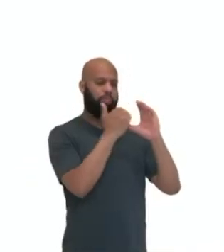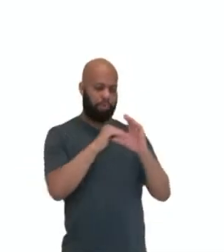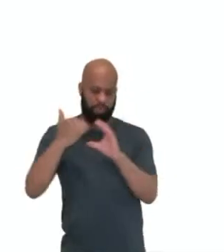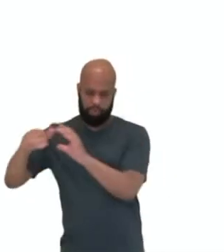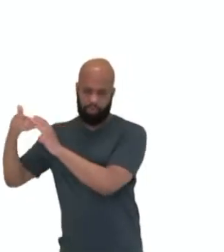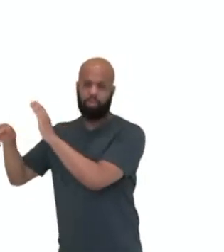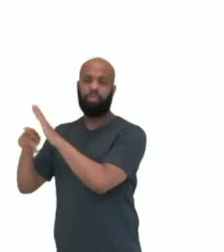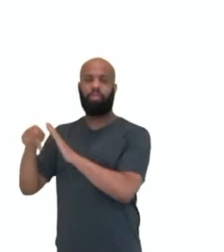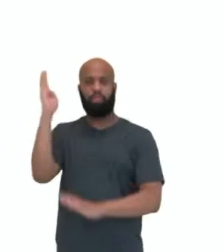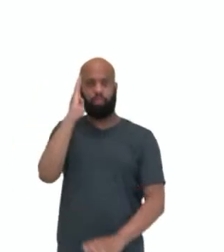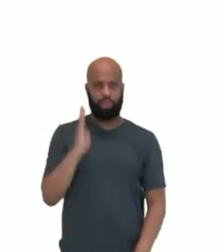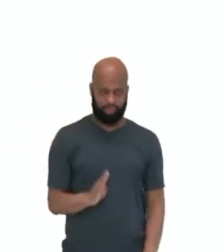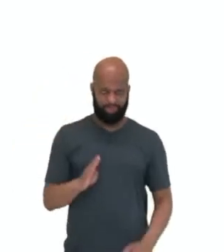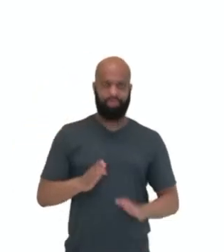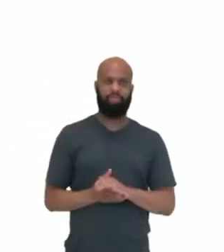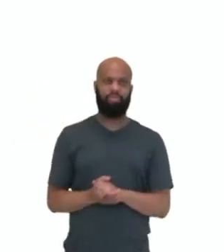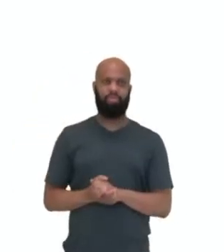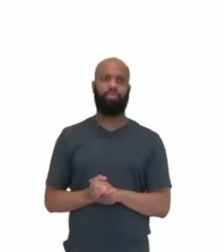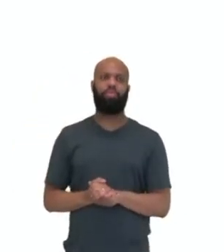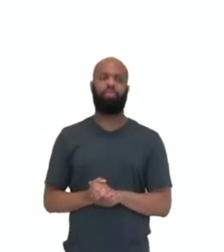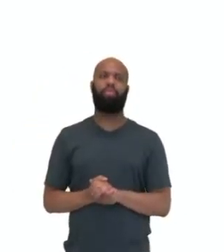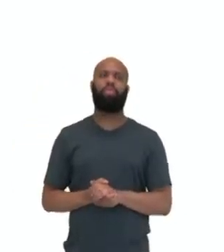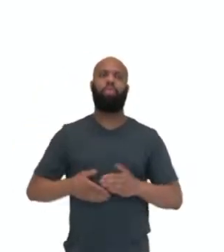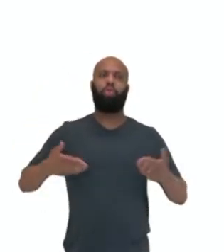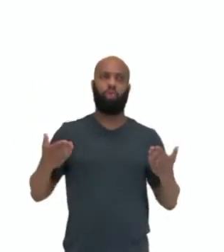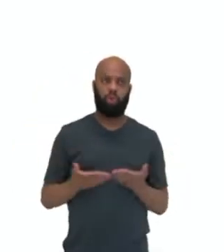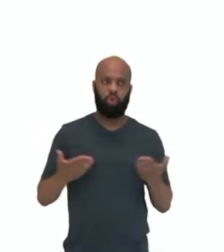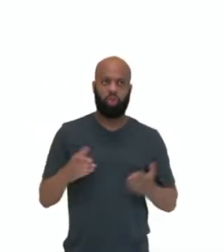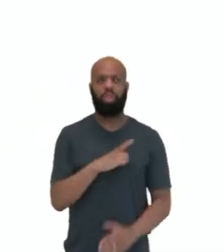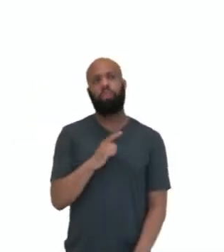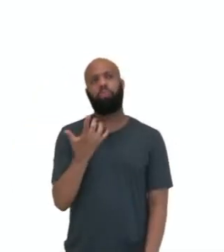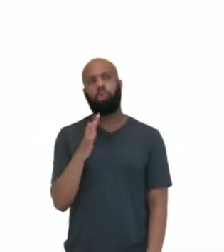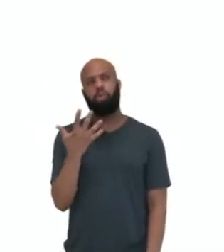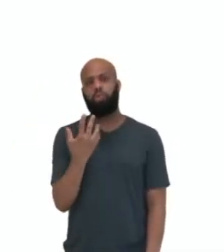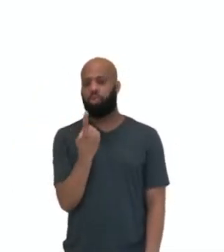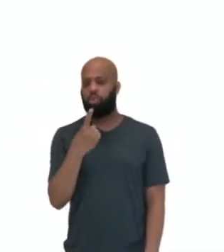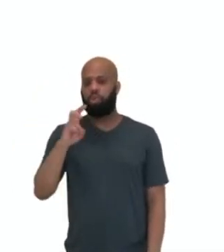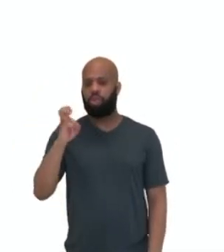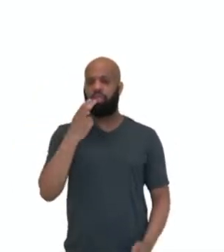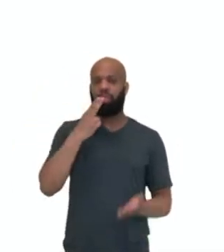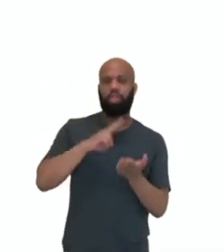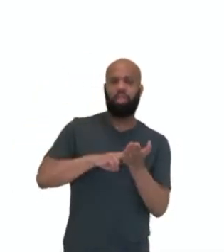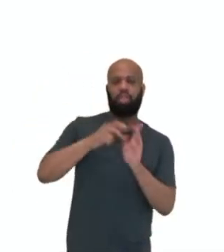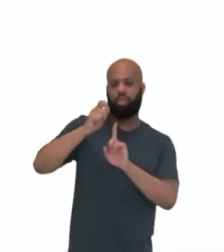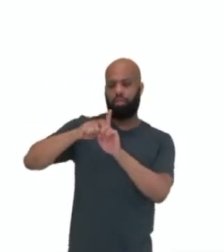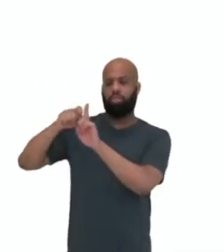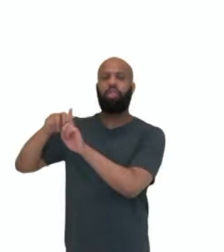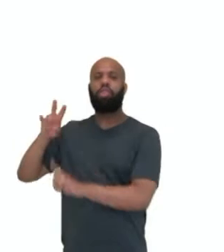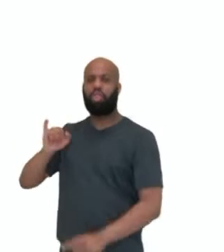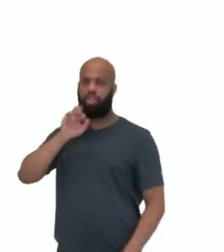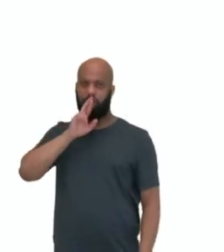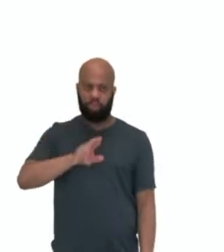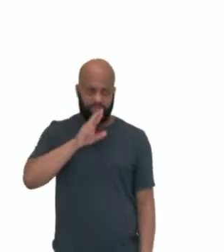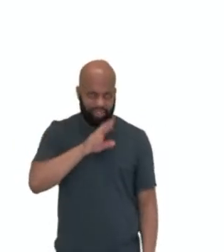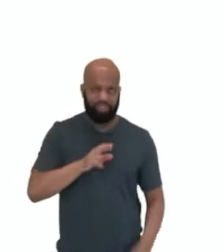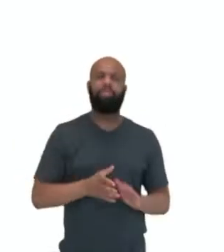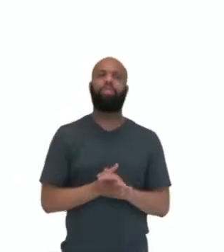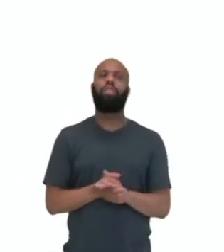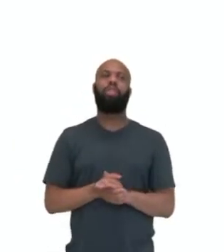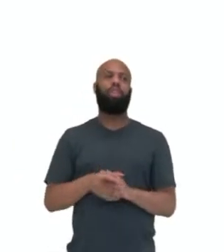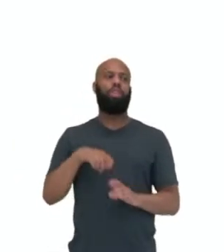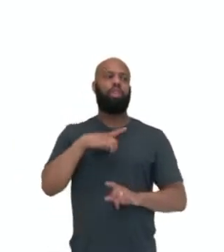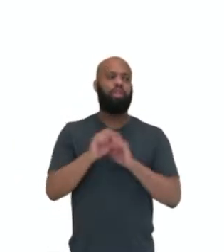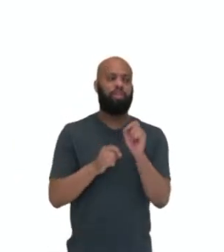Julieta com as brasileiras. Hoje tem uma média de 15 cartas por mês para responder. Uma